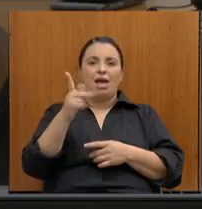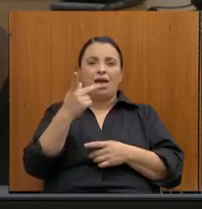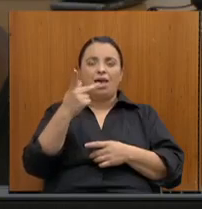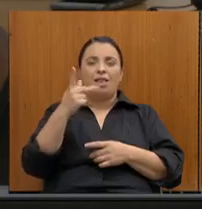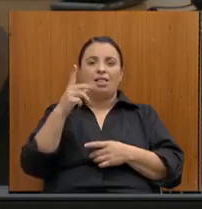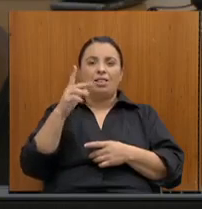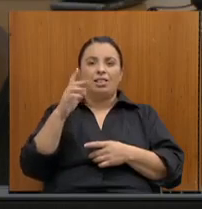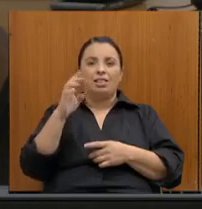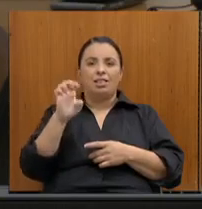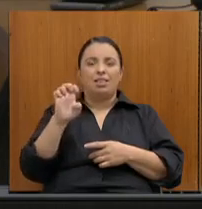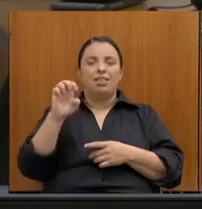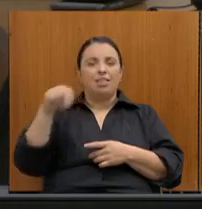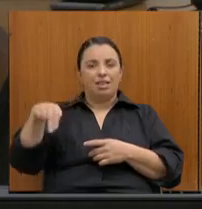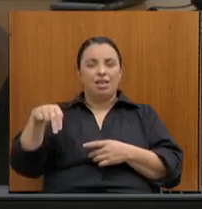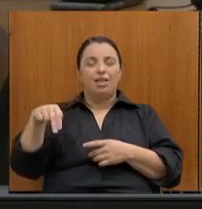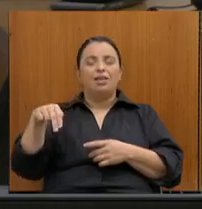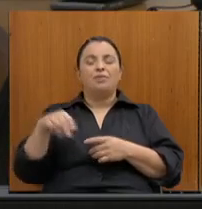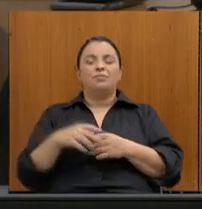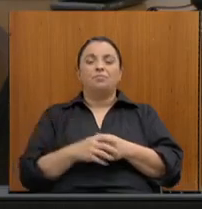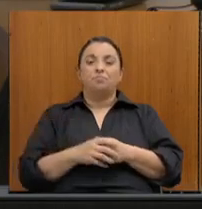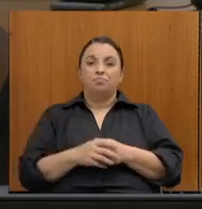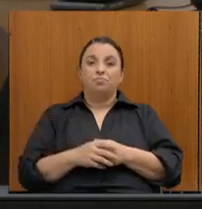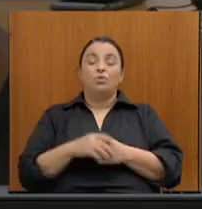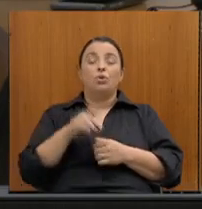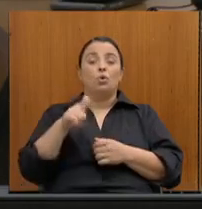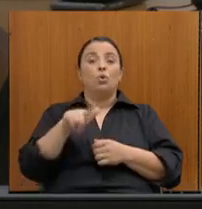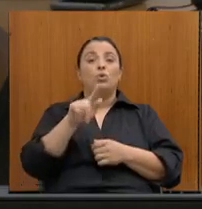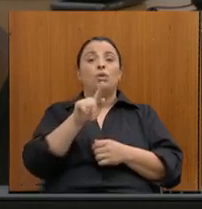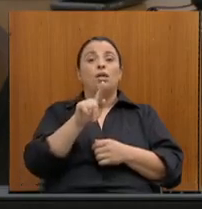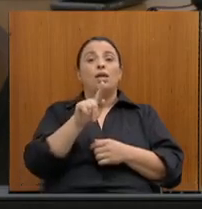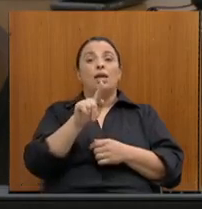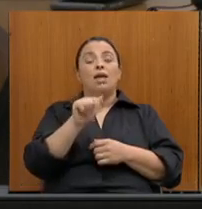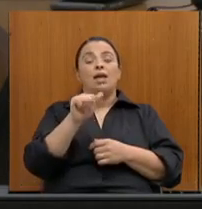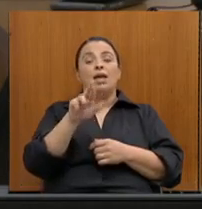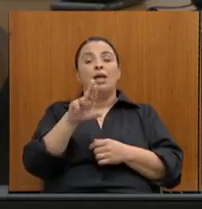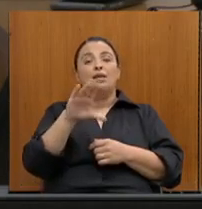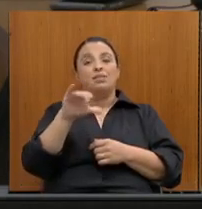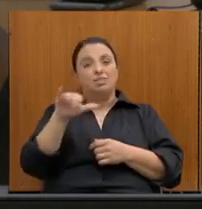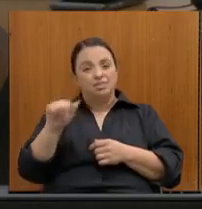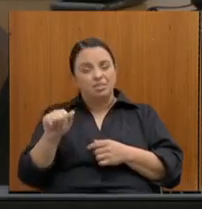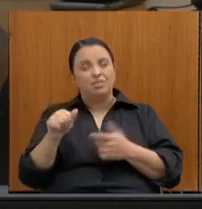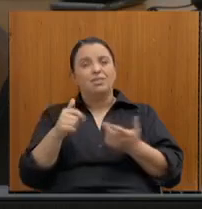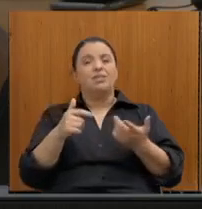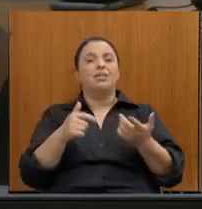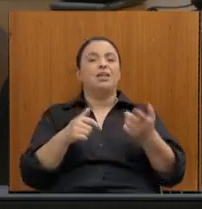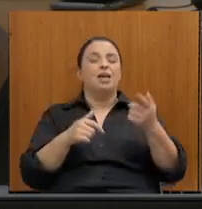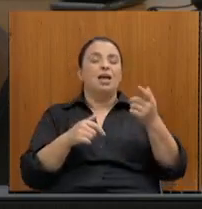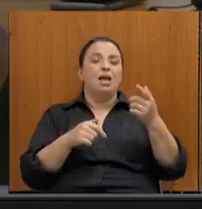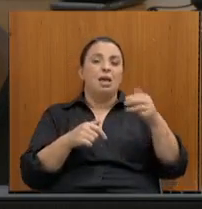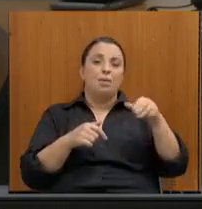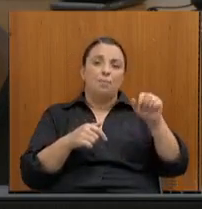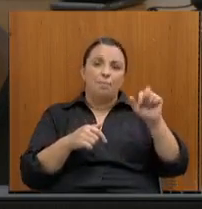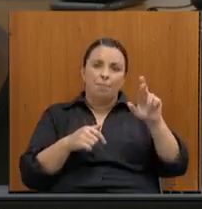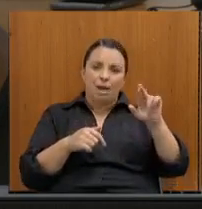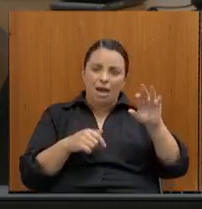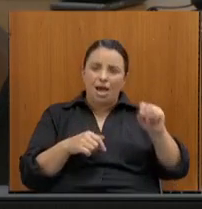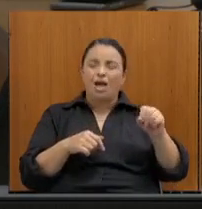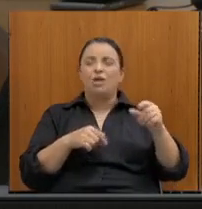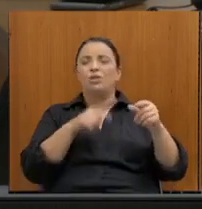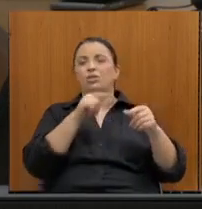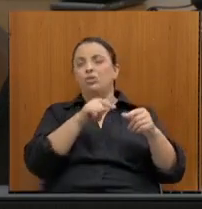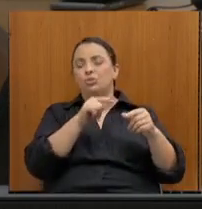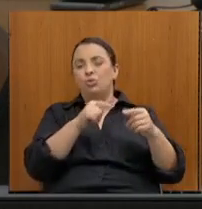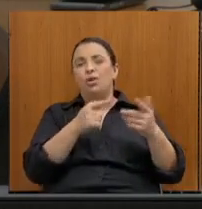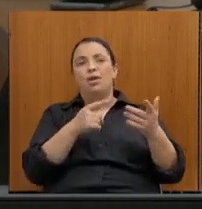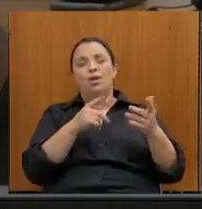de Minas Gerais do Marcelo ladeira também da da sede do Mário Campos que mais uma vez